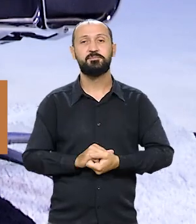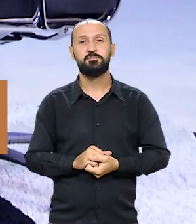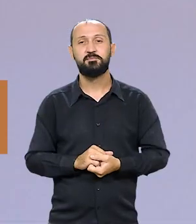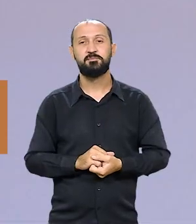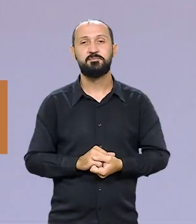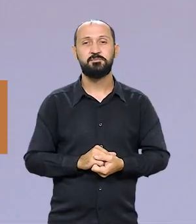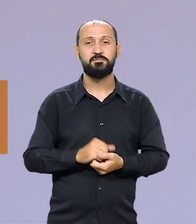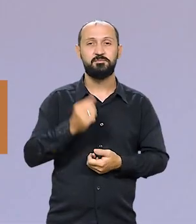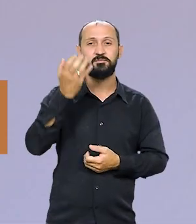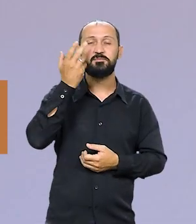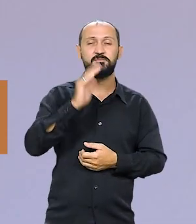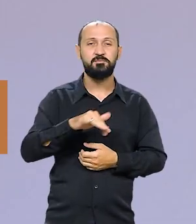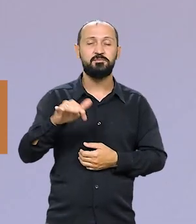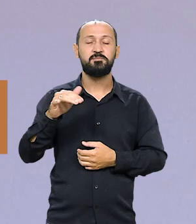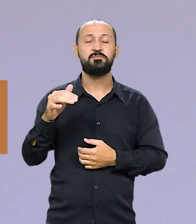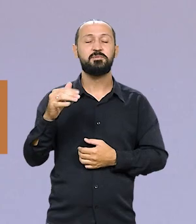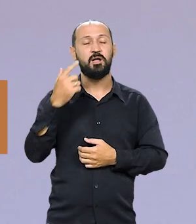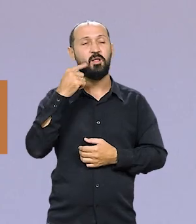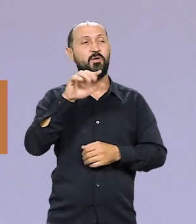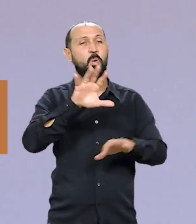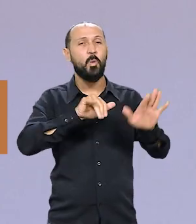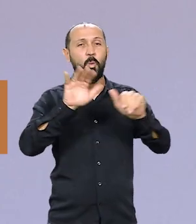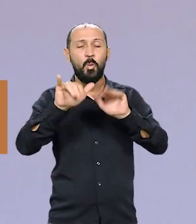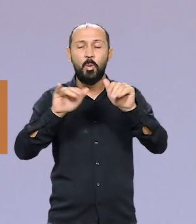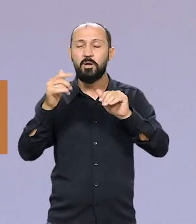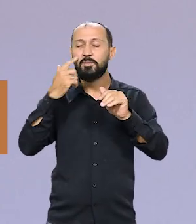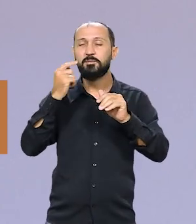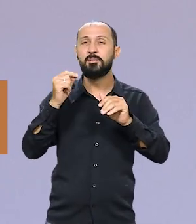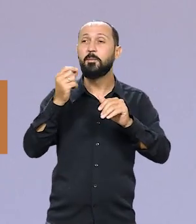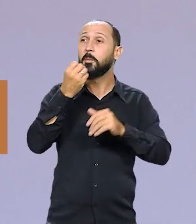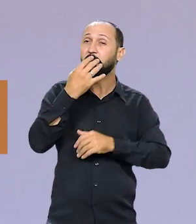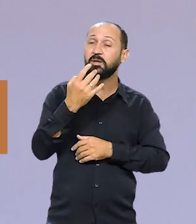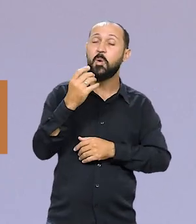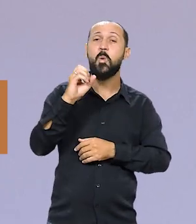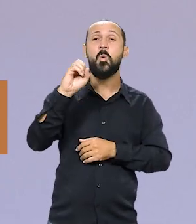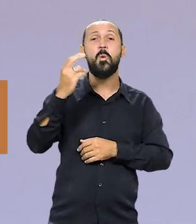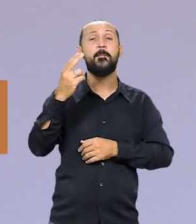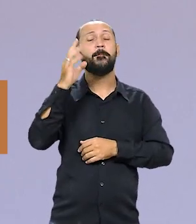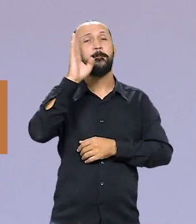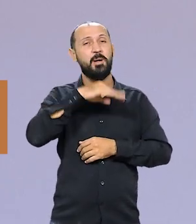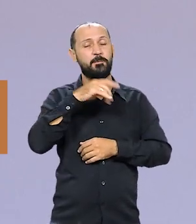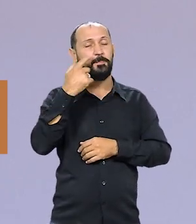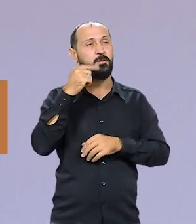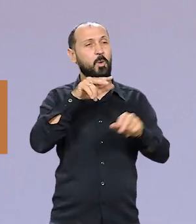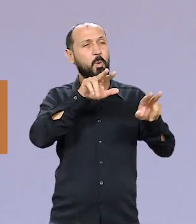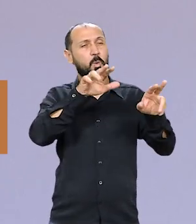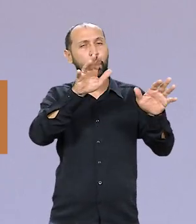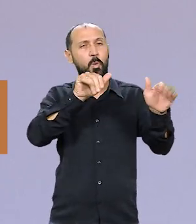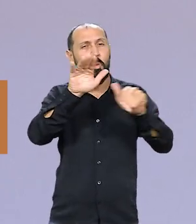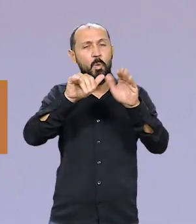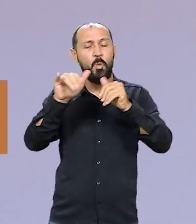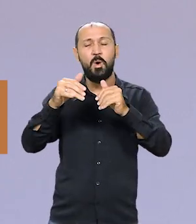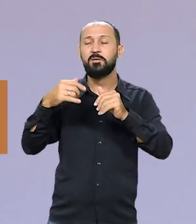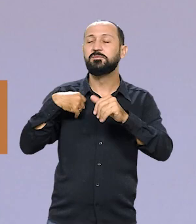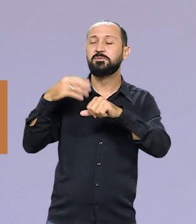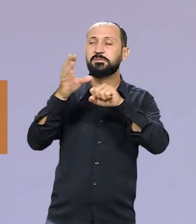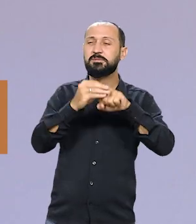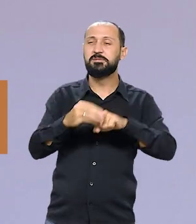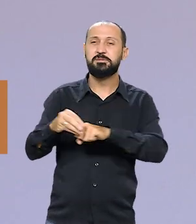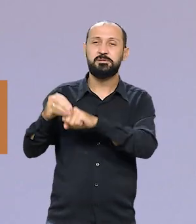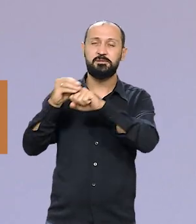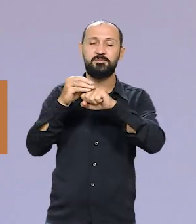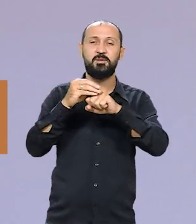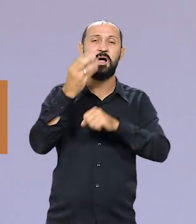transforme. A criança, ela vai ser um imã para o bem ou para o mal. Ela está captando os